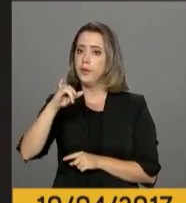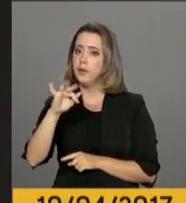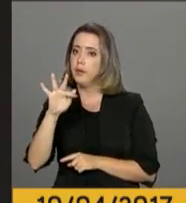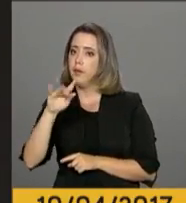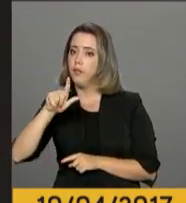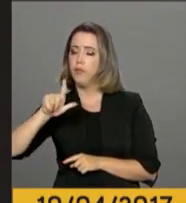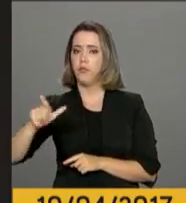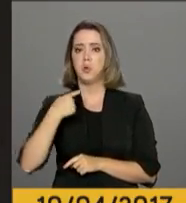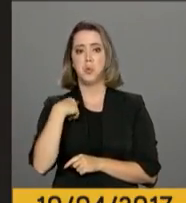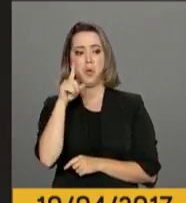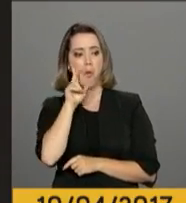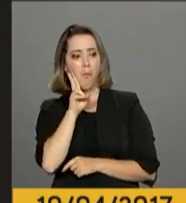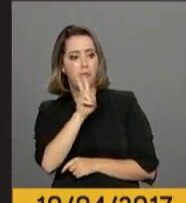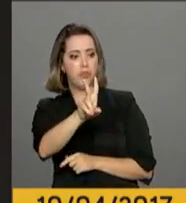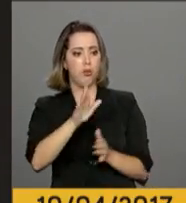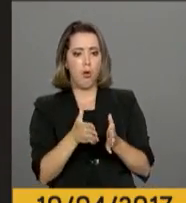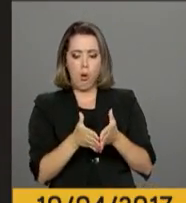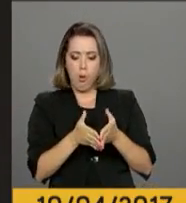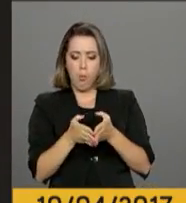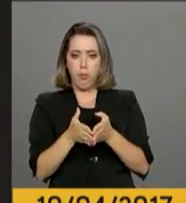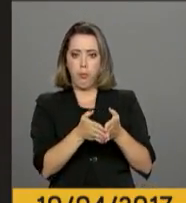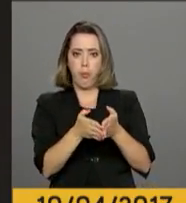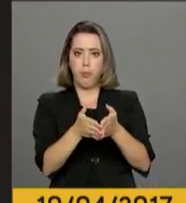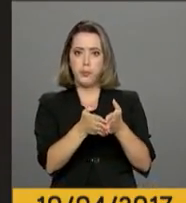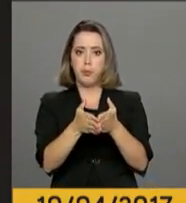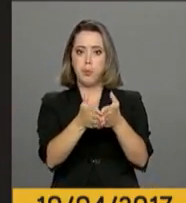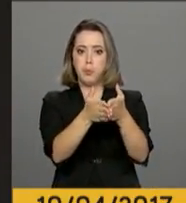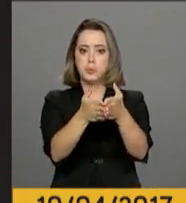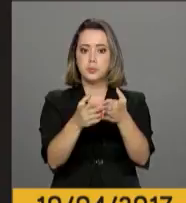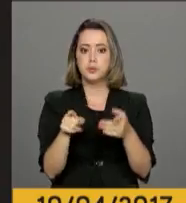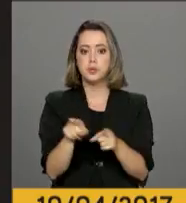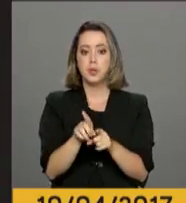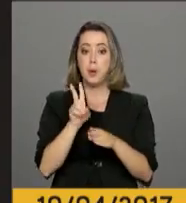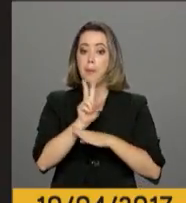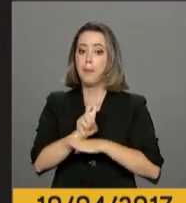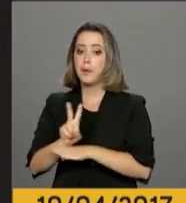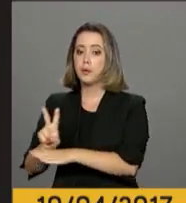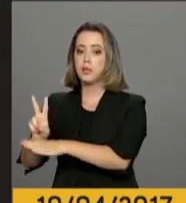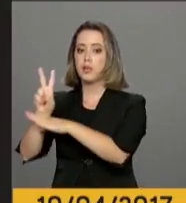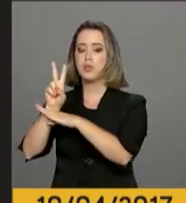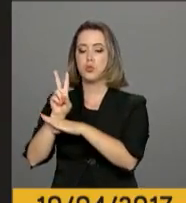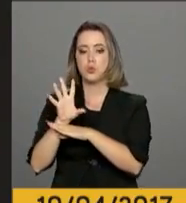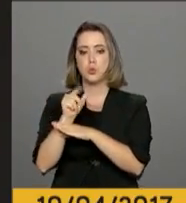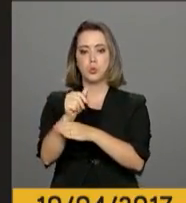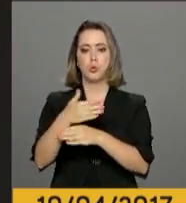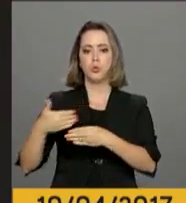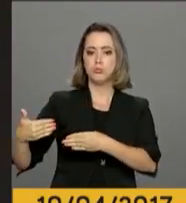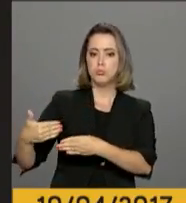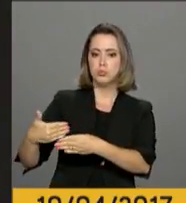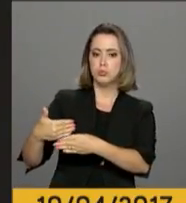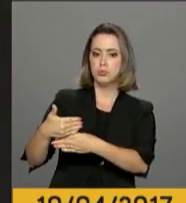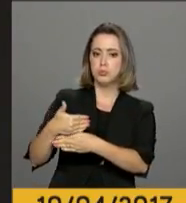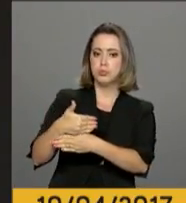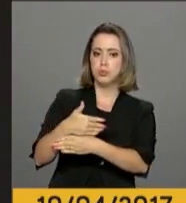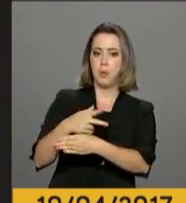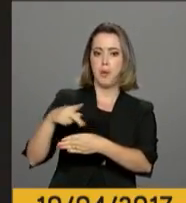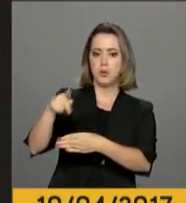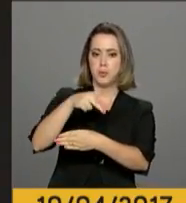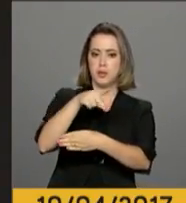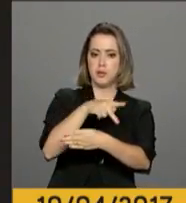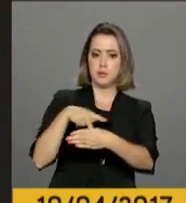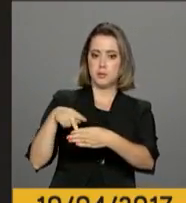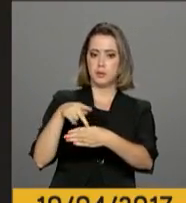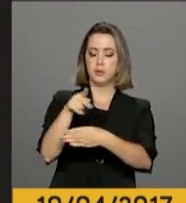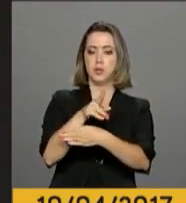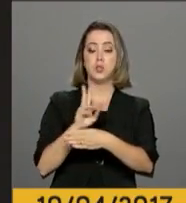a fragata brasileira, que ao sul do Líbano faz a proteção das fronteiras em nome da